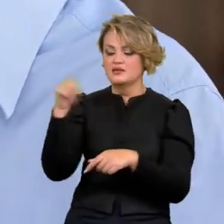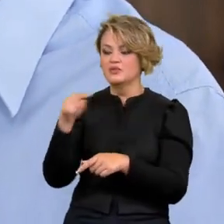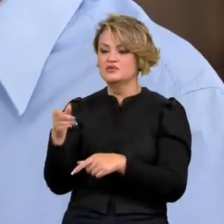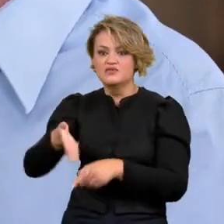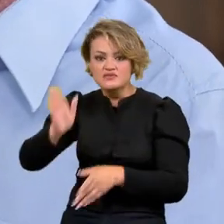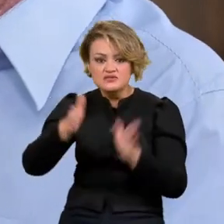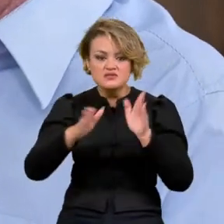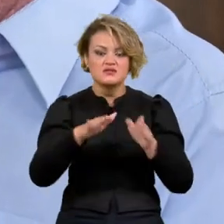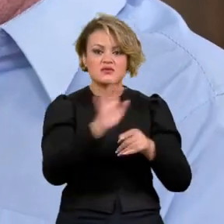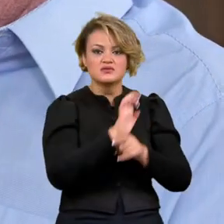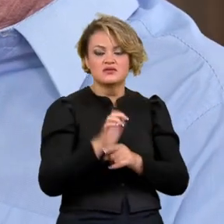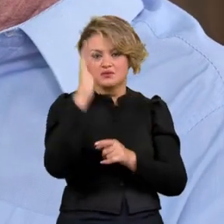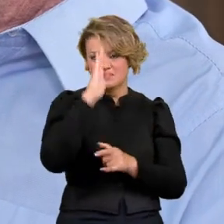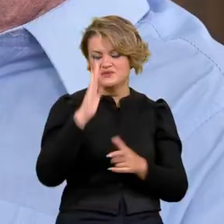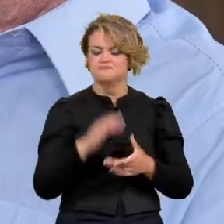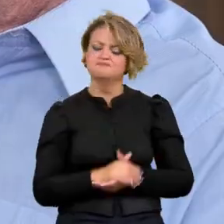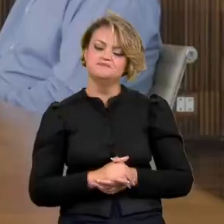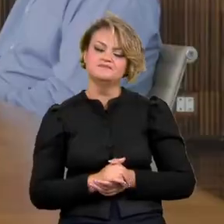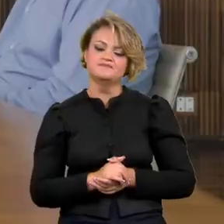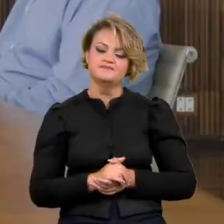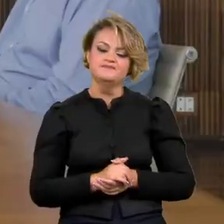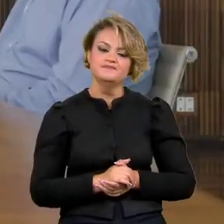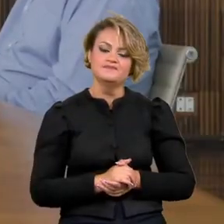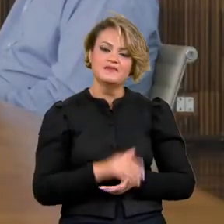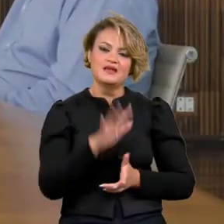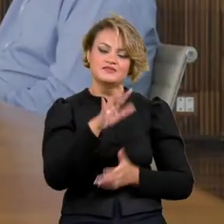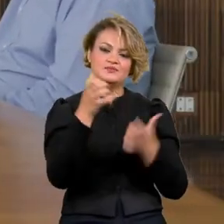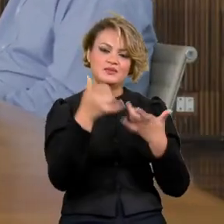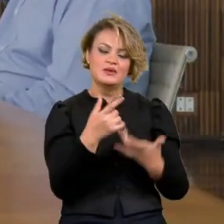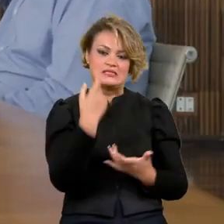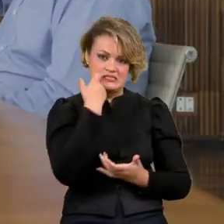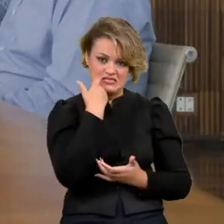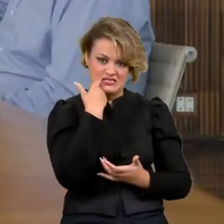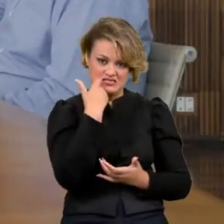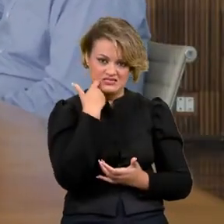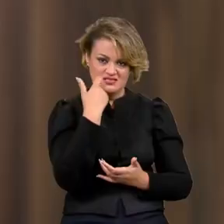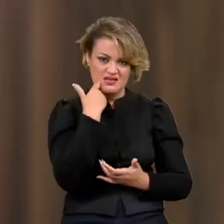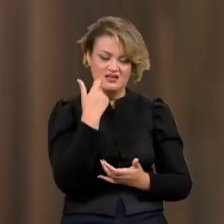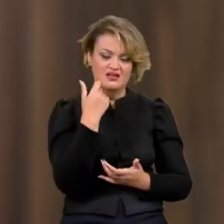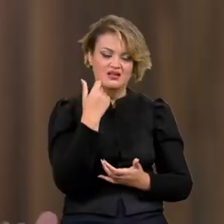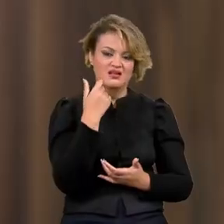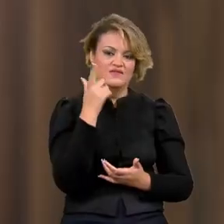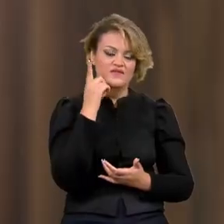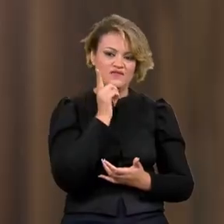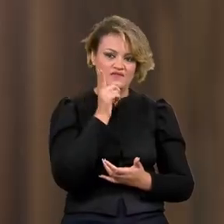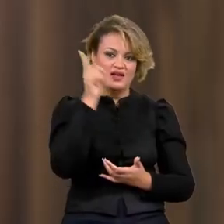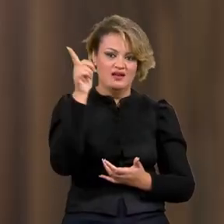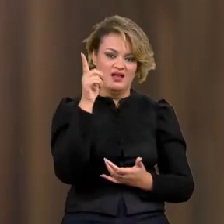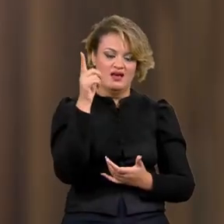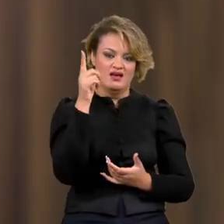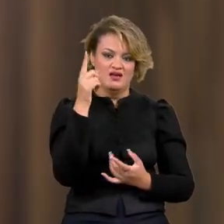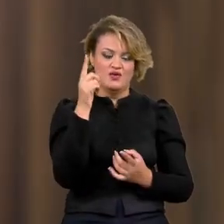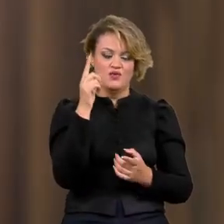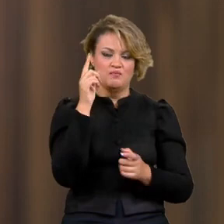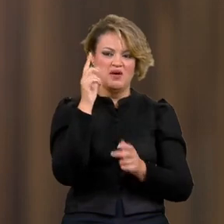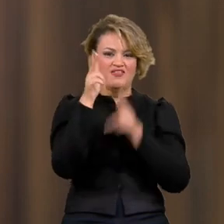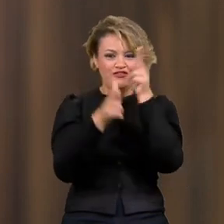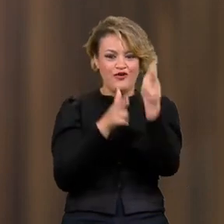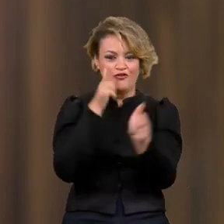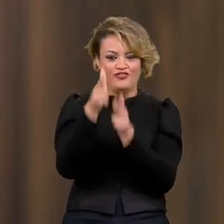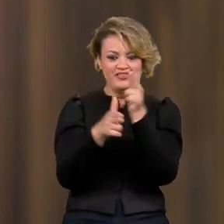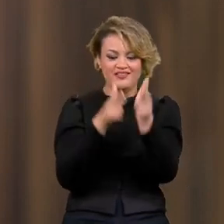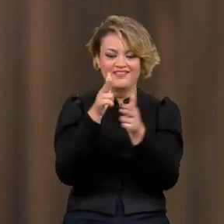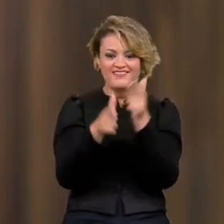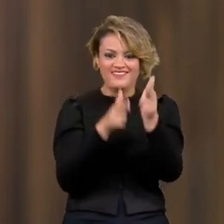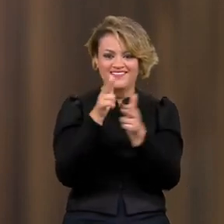sexta-feira né tem essa ferrovia norte-sul que é super importante né um projeto tão antigo né se falava tanto tempo e é o último trecho